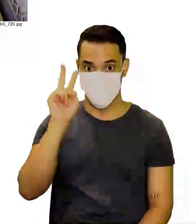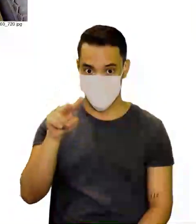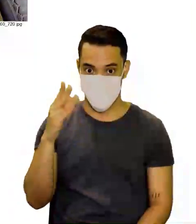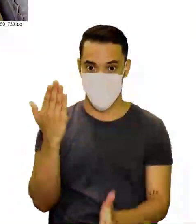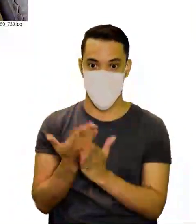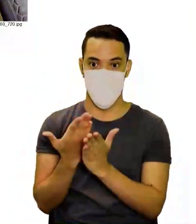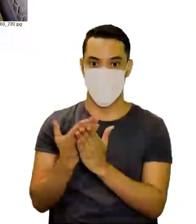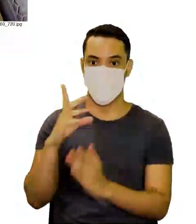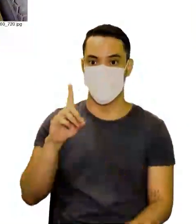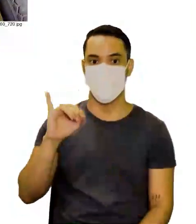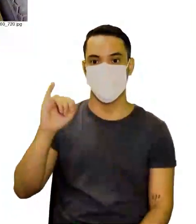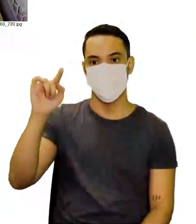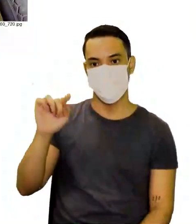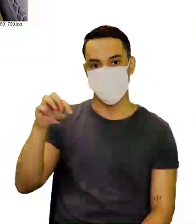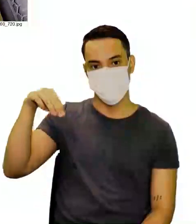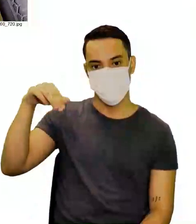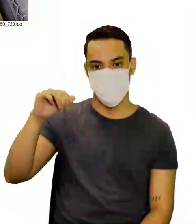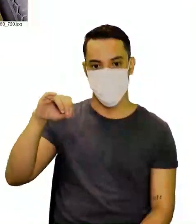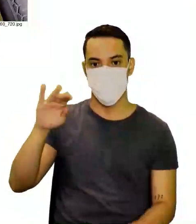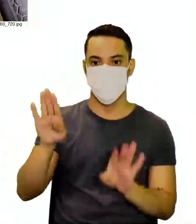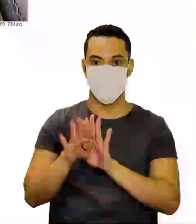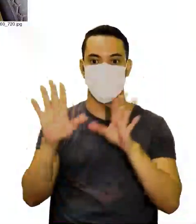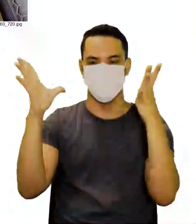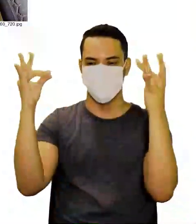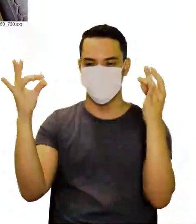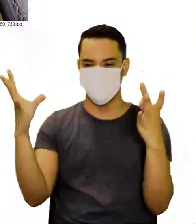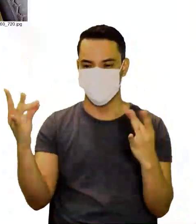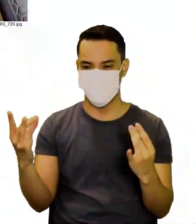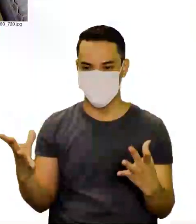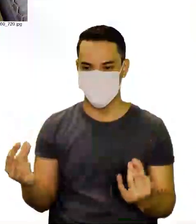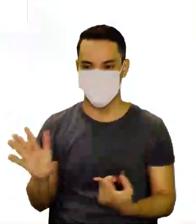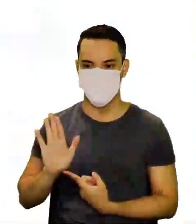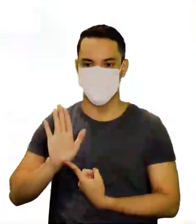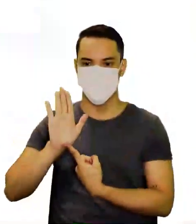tá aqui o dínamo e aqui nós vimos o detalhe, né?